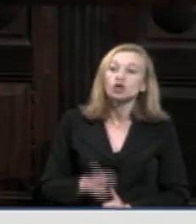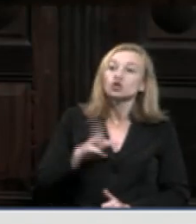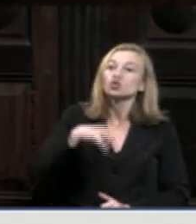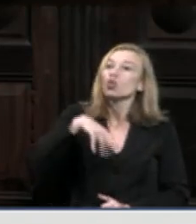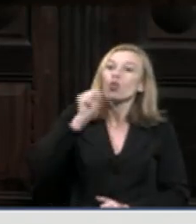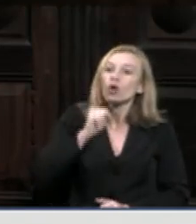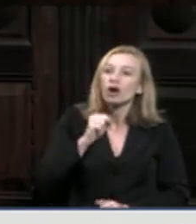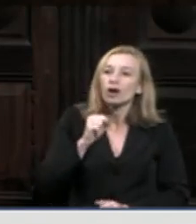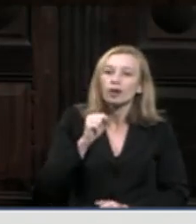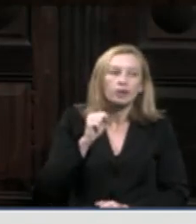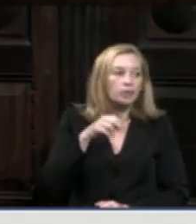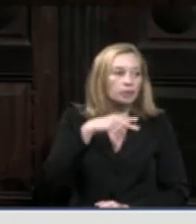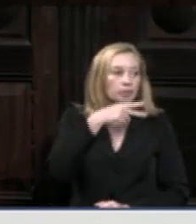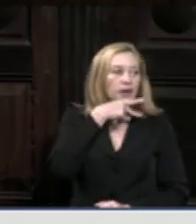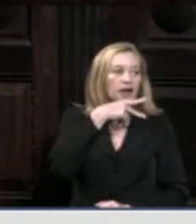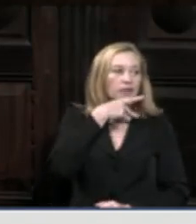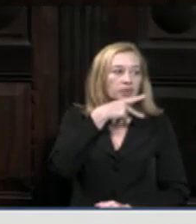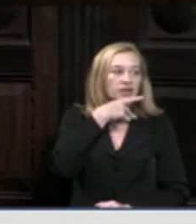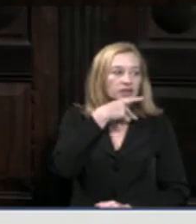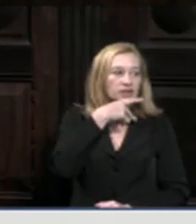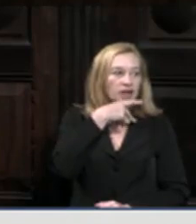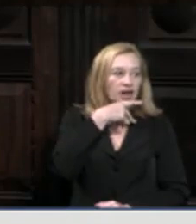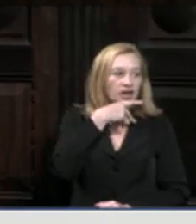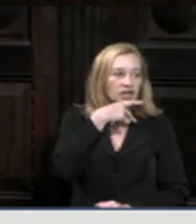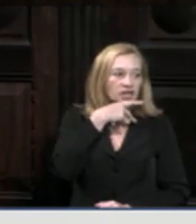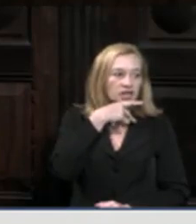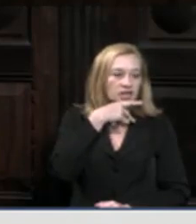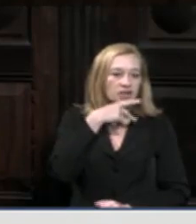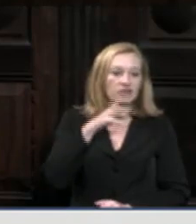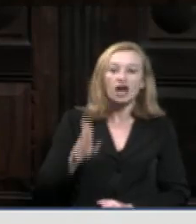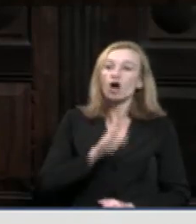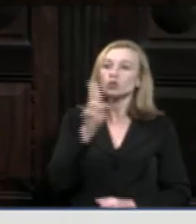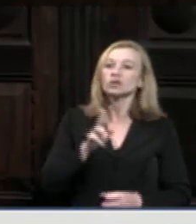parlamentar de ocupar tribuna ou microfone